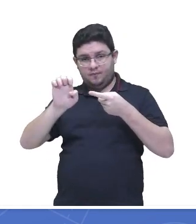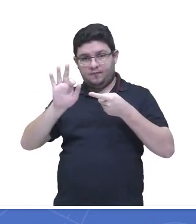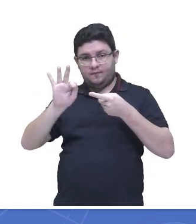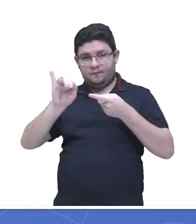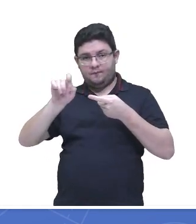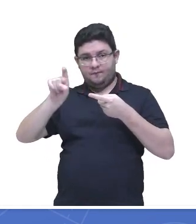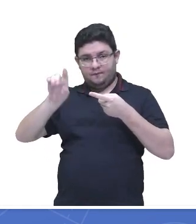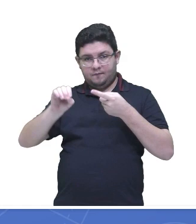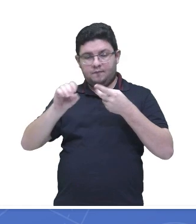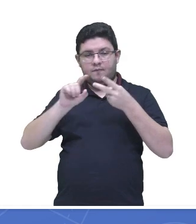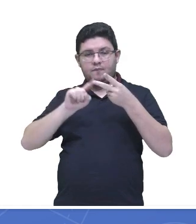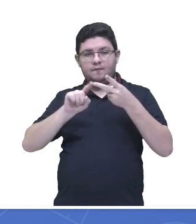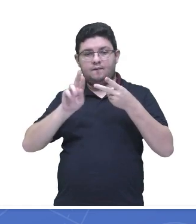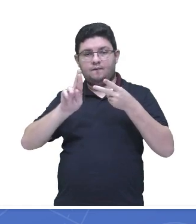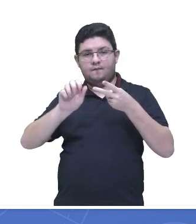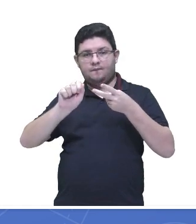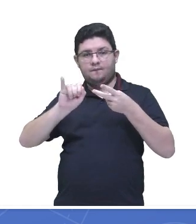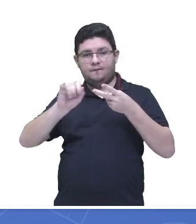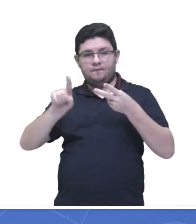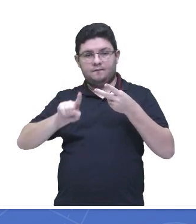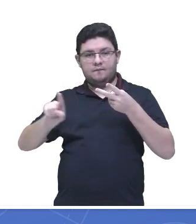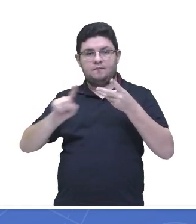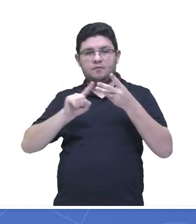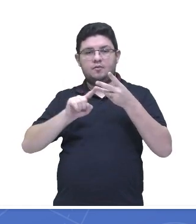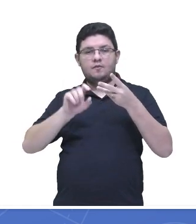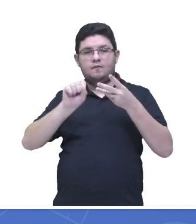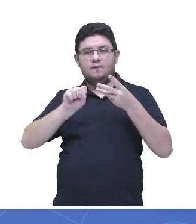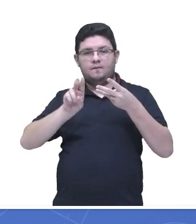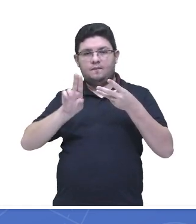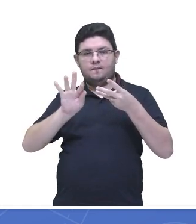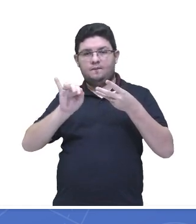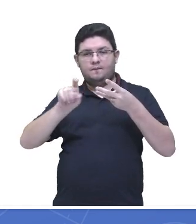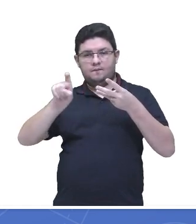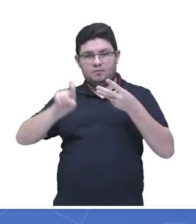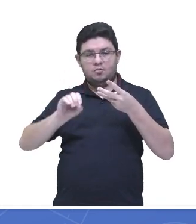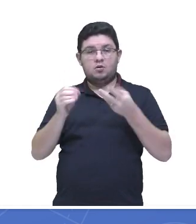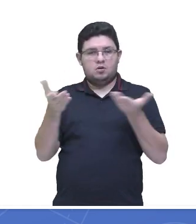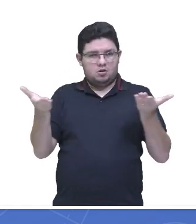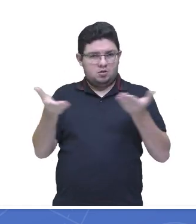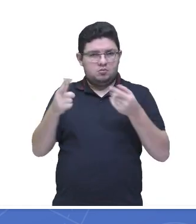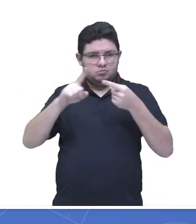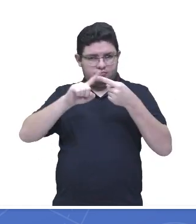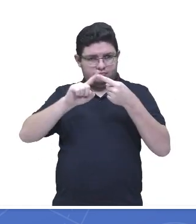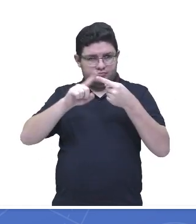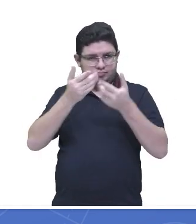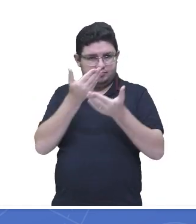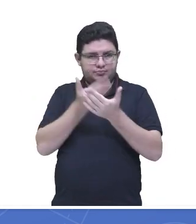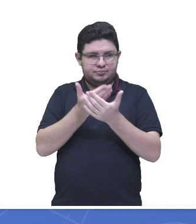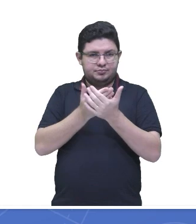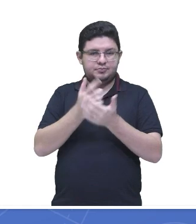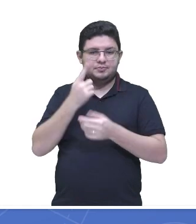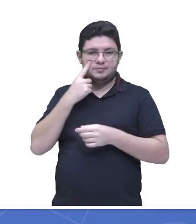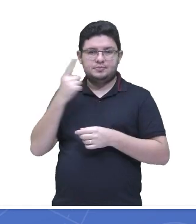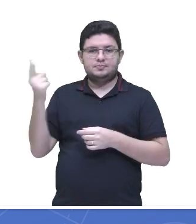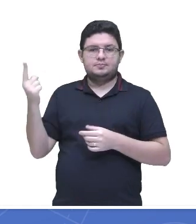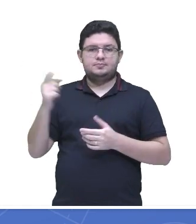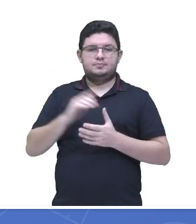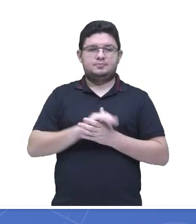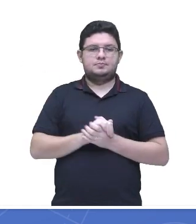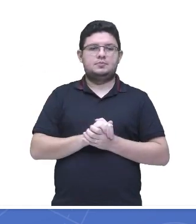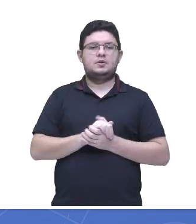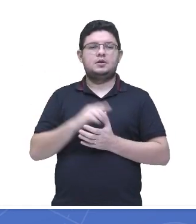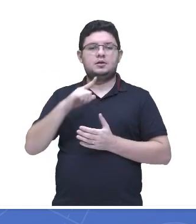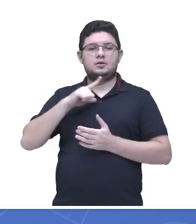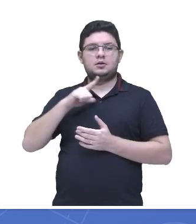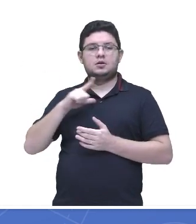que é o assunto de hoje. Vejam comigo então os prefixos. Let's go! Aqui a palavra unacceptable, quer